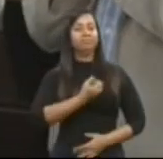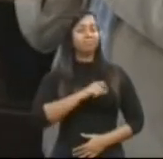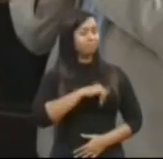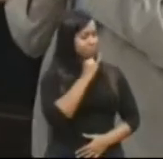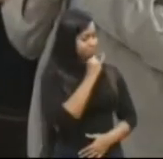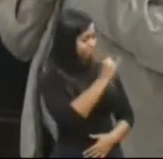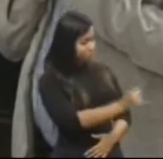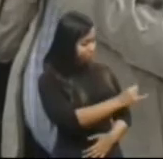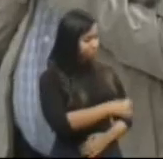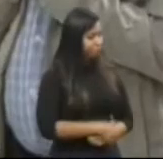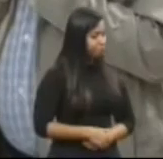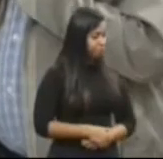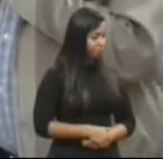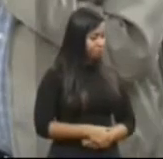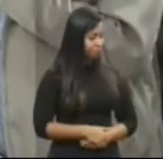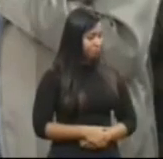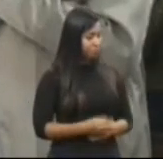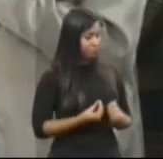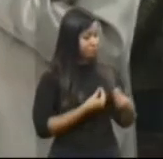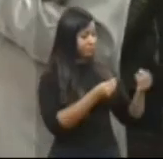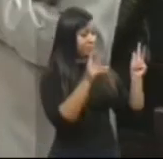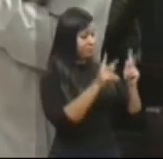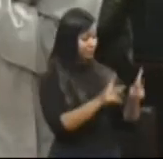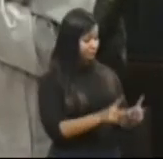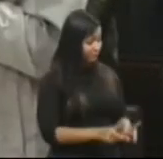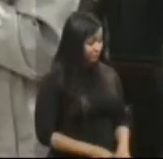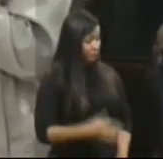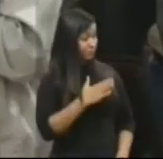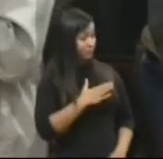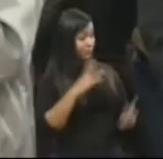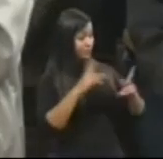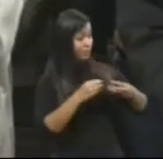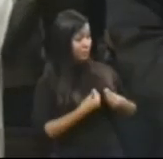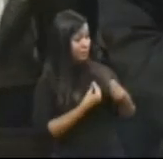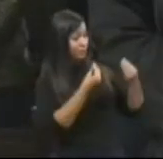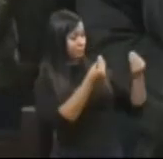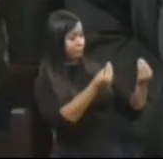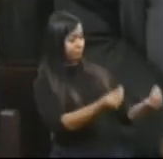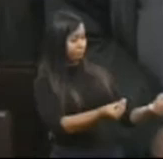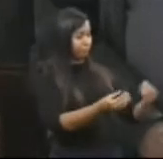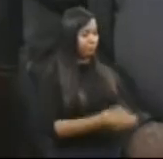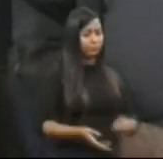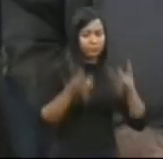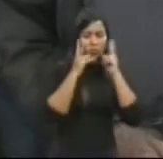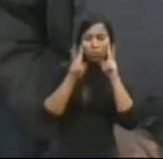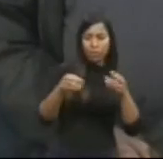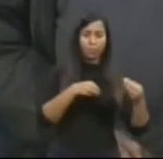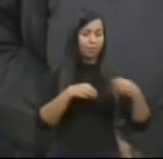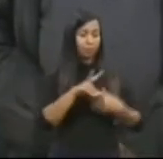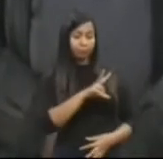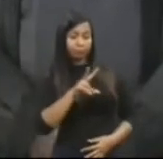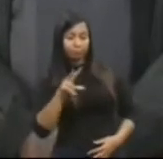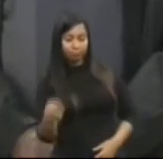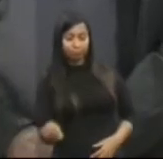Senhor Jesus Cristo, disseste aos vossos apóstolos: eu vos deixo a paz, eu vos dou a minha